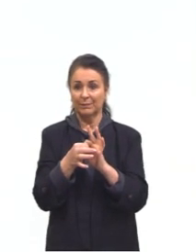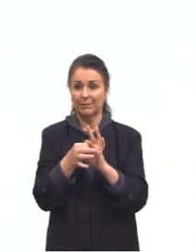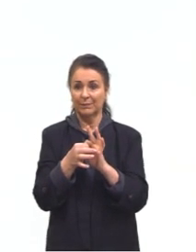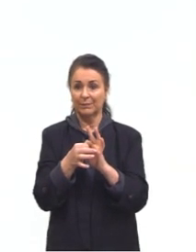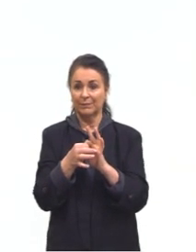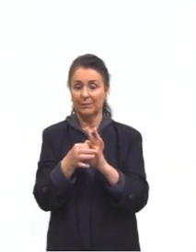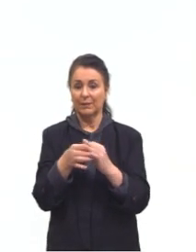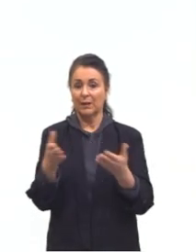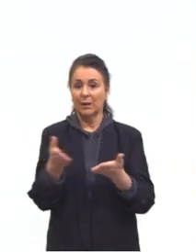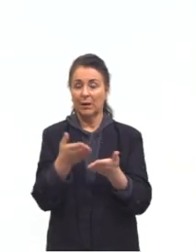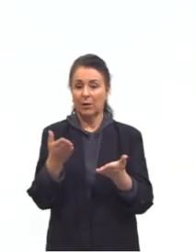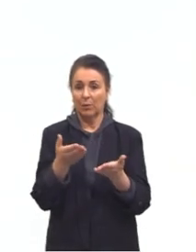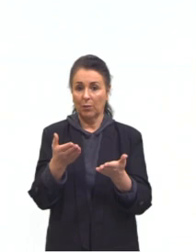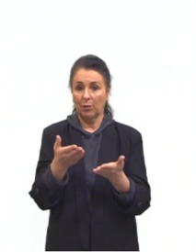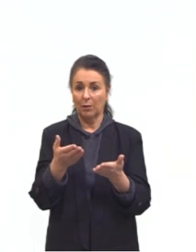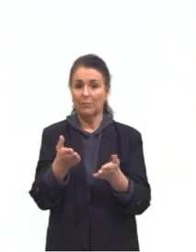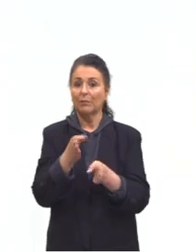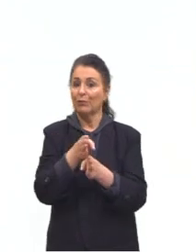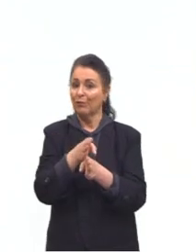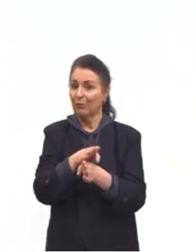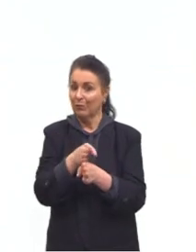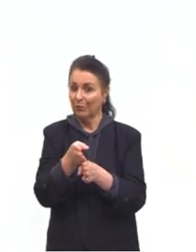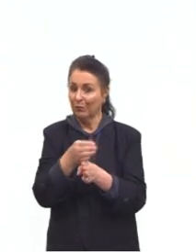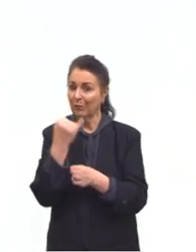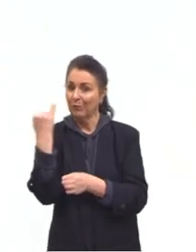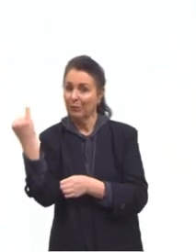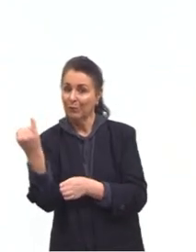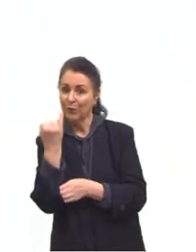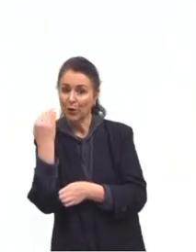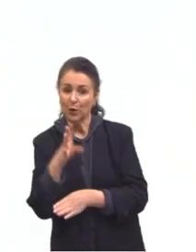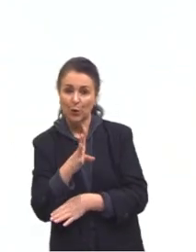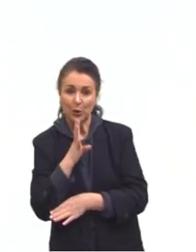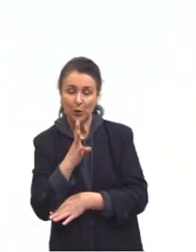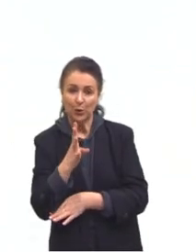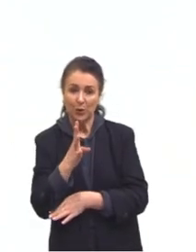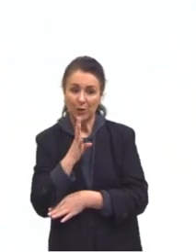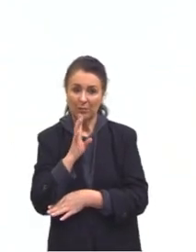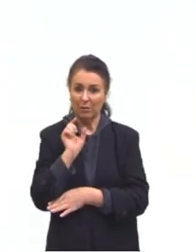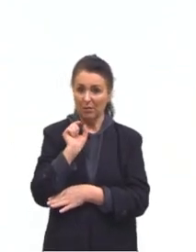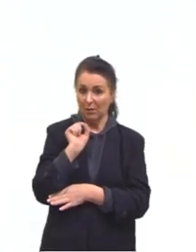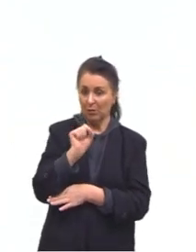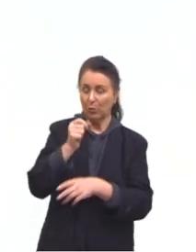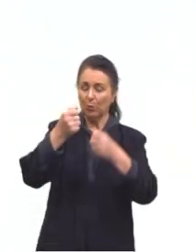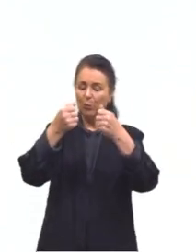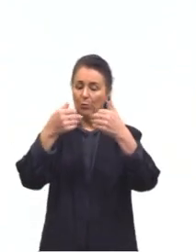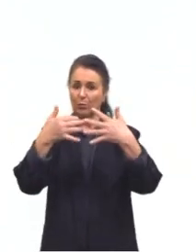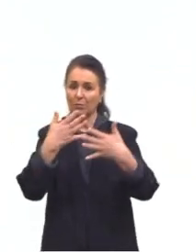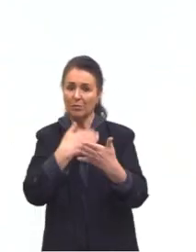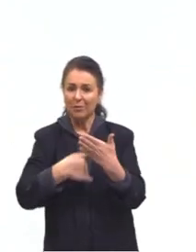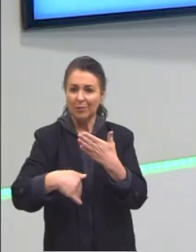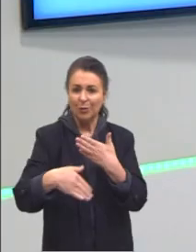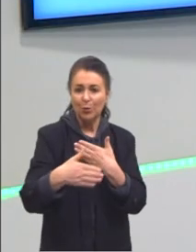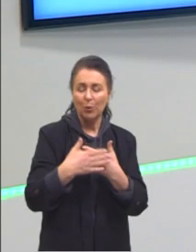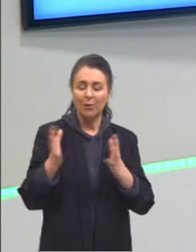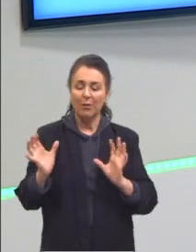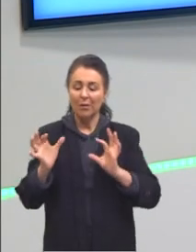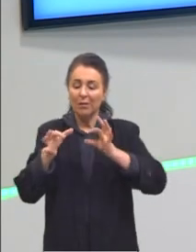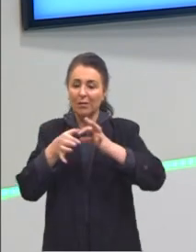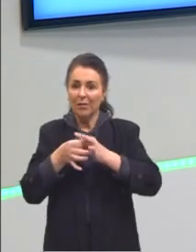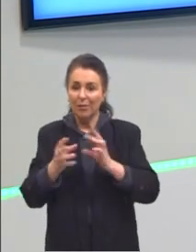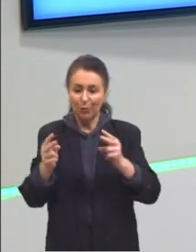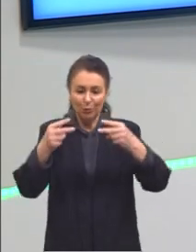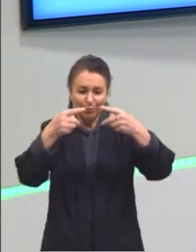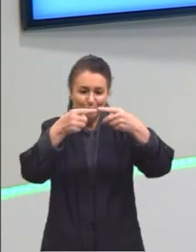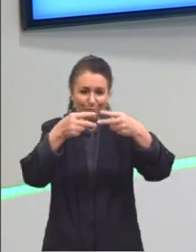é bom visto a hibridização a importância e te conhecesse fenômeno porque Explica toda essa questão das ligações